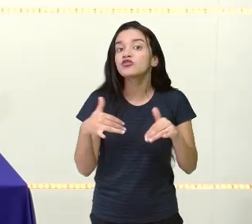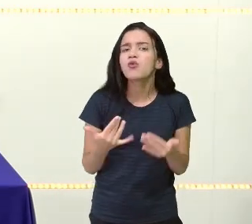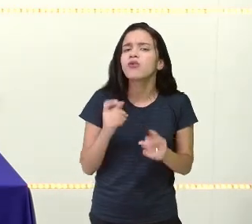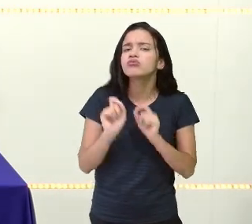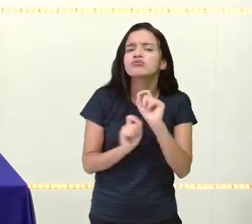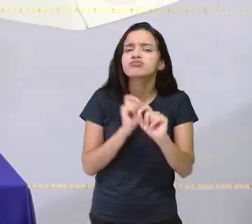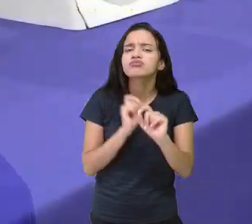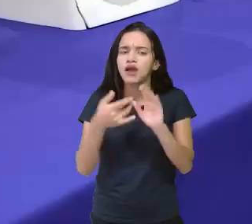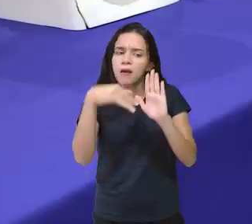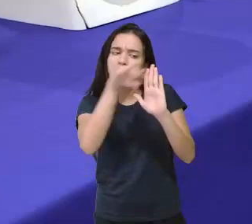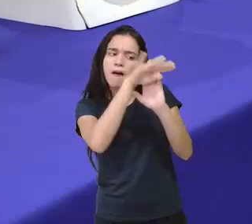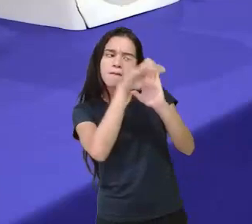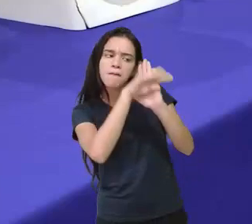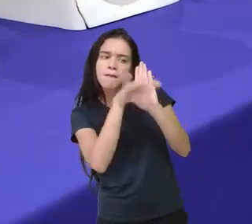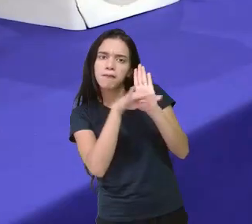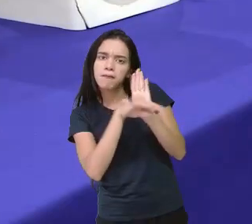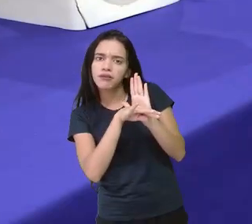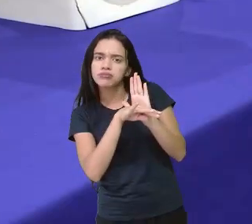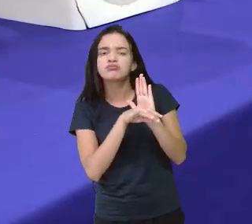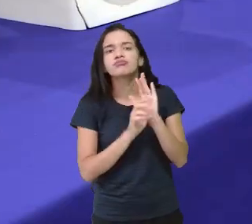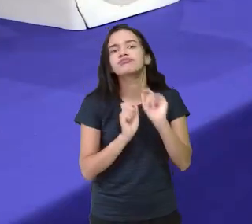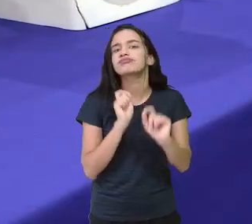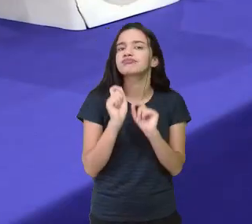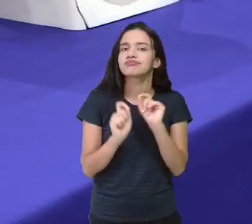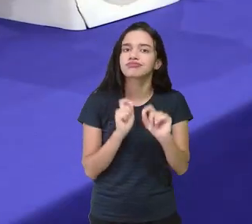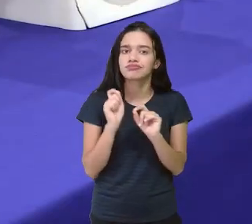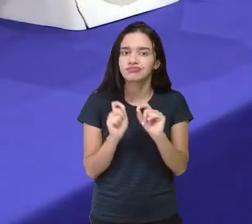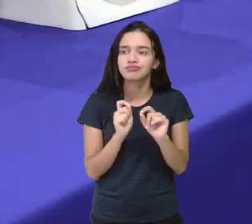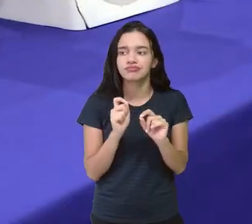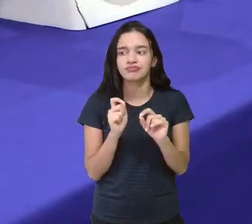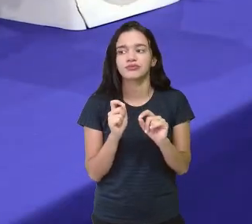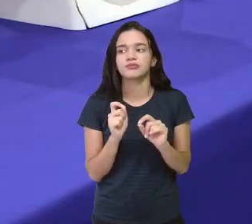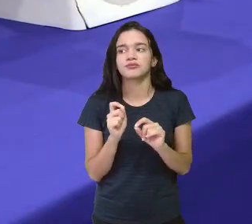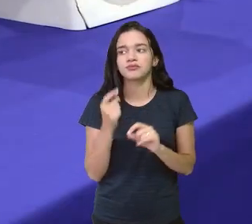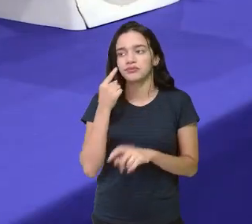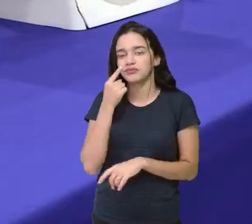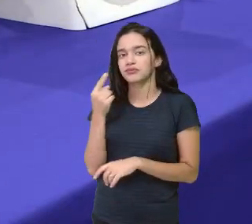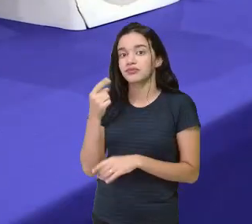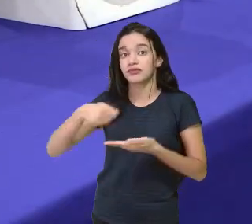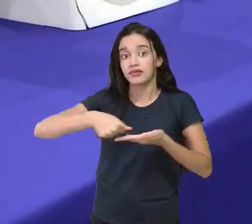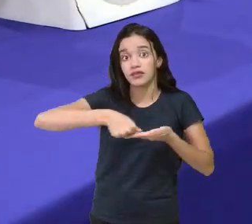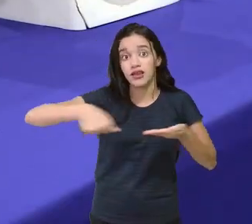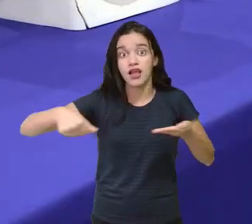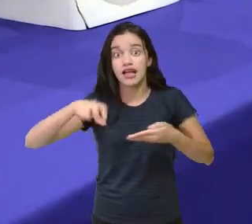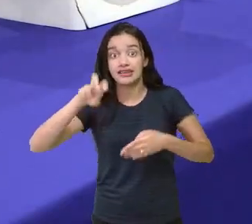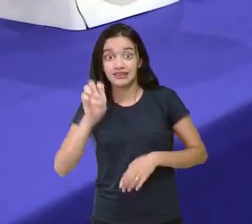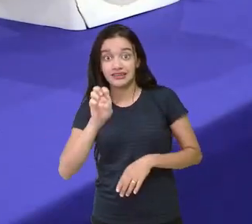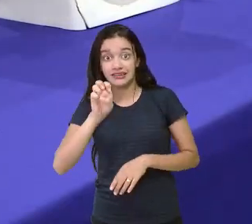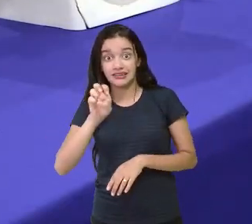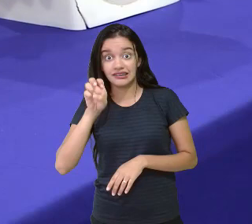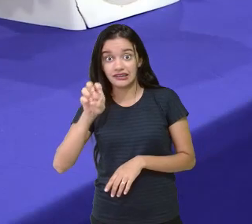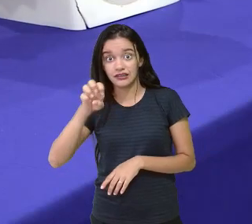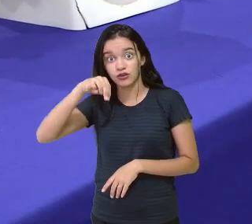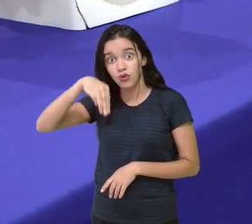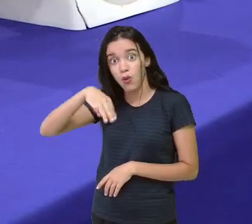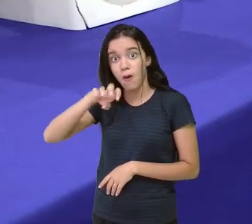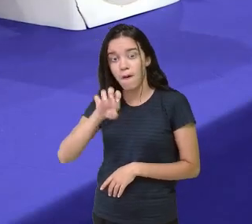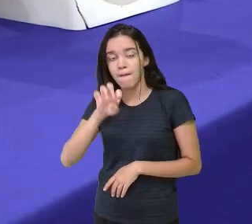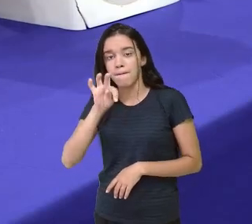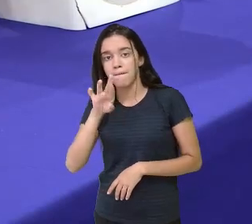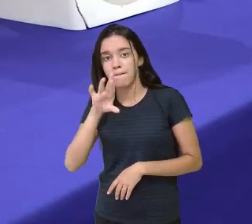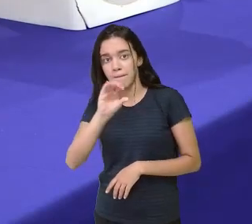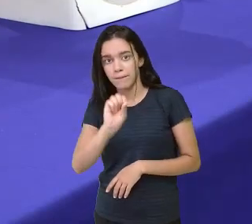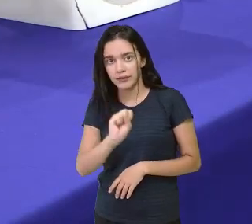desses instrumentos, né? A fita métrica e a trena. Essa trena aqui são de 5 metros, tá? Eu tenho a